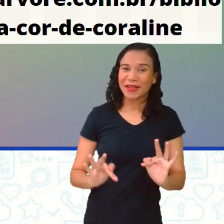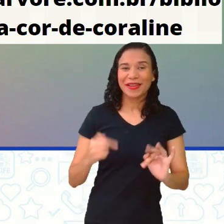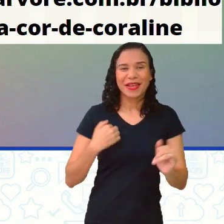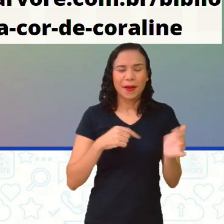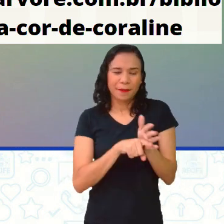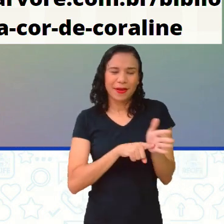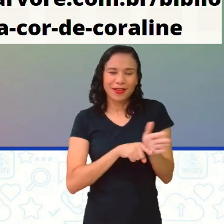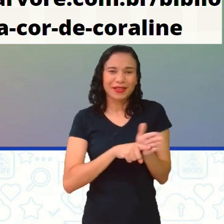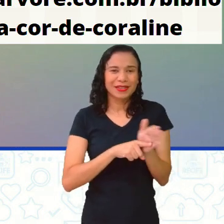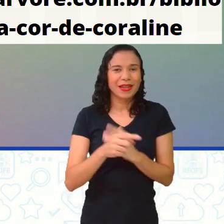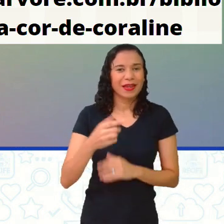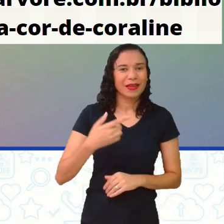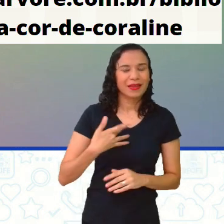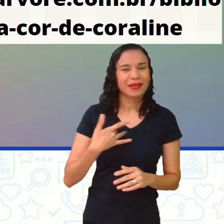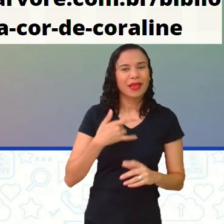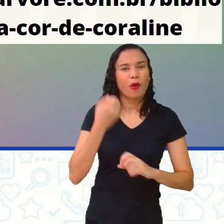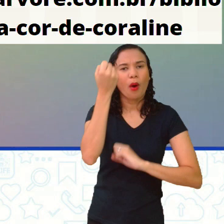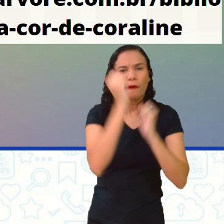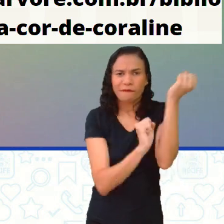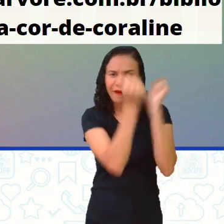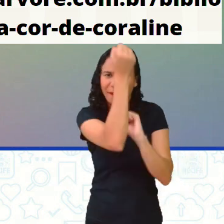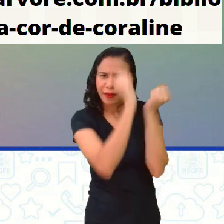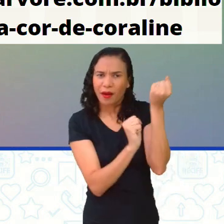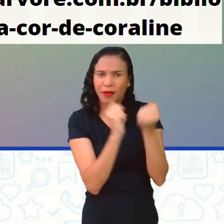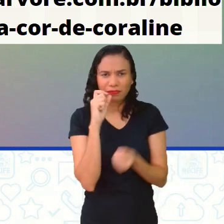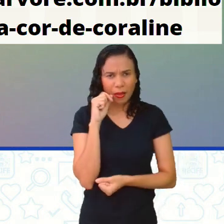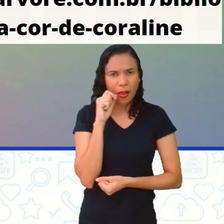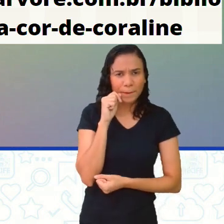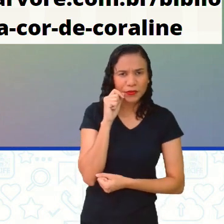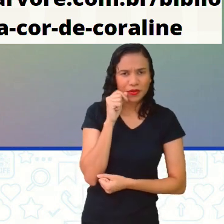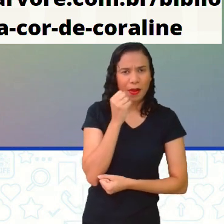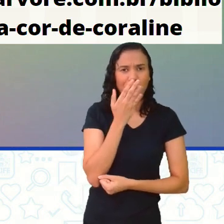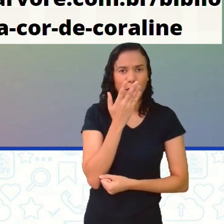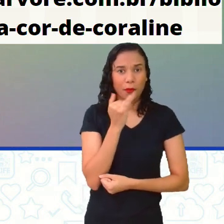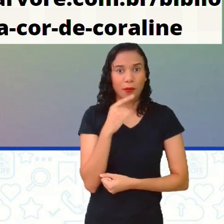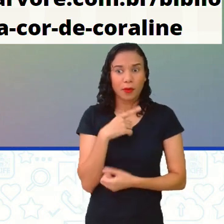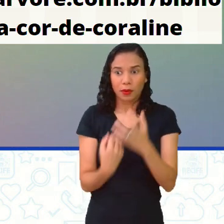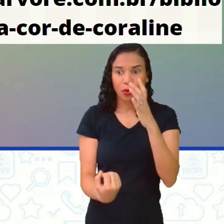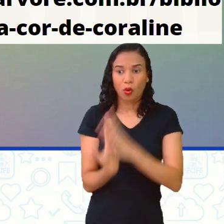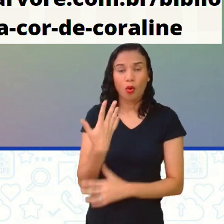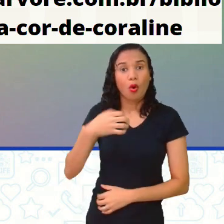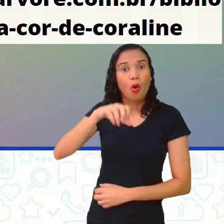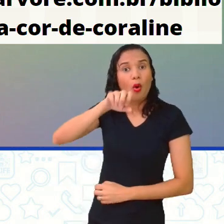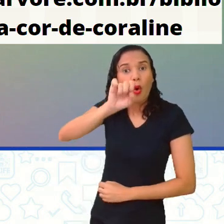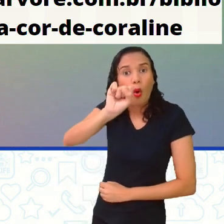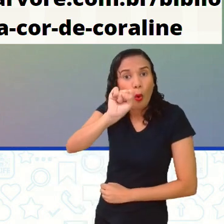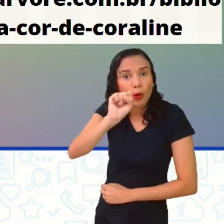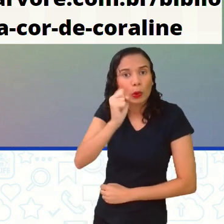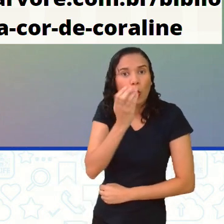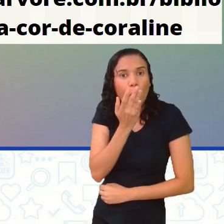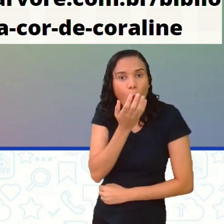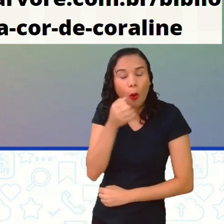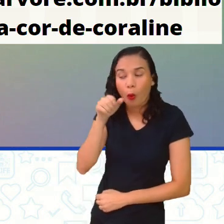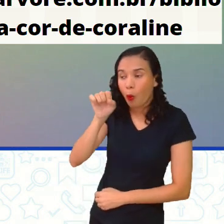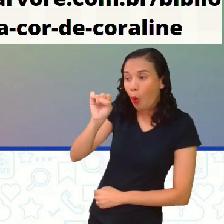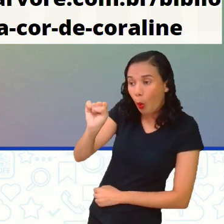uma fábrica de lápis, ela lançou, né, 8 cores. Aqui essas 8